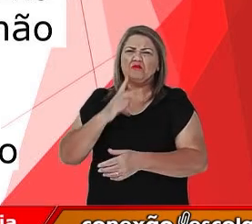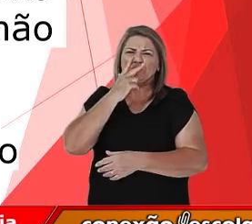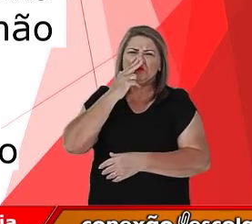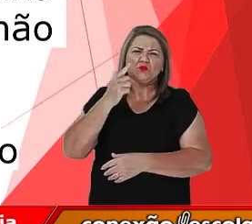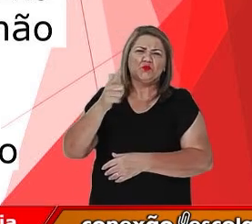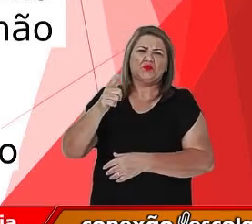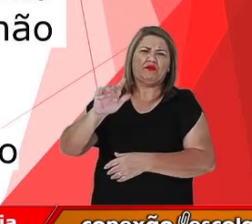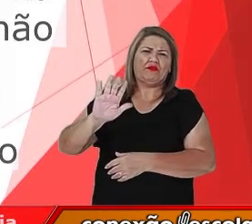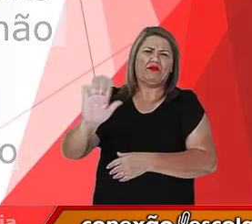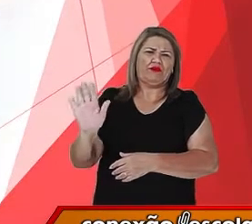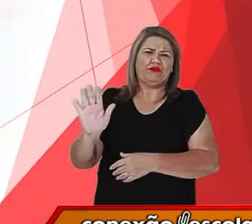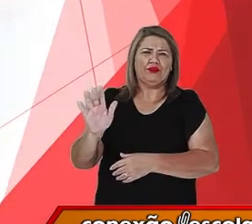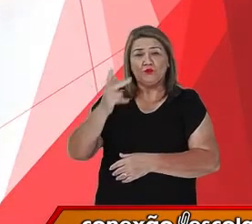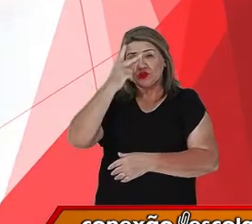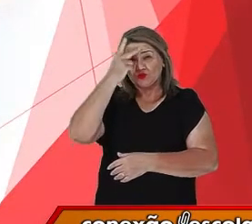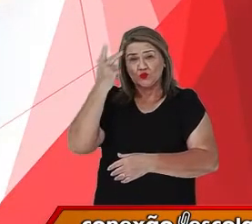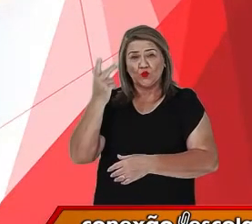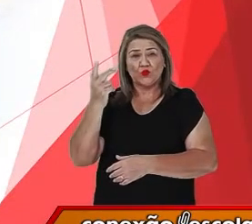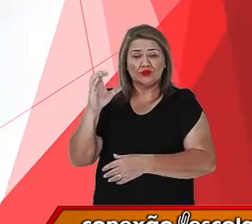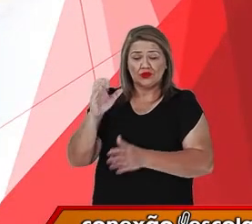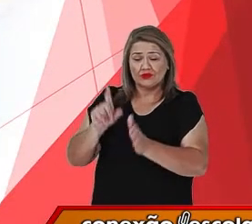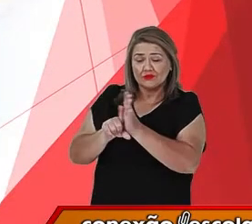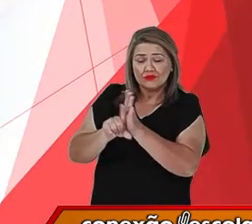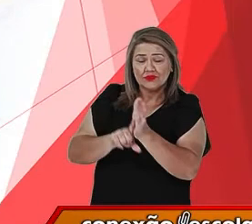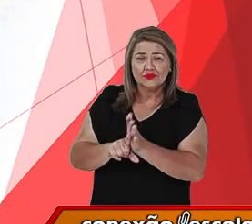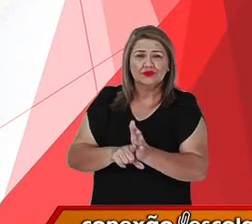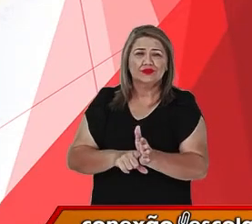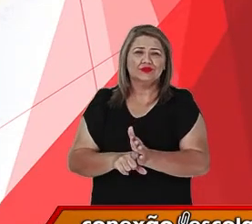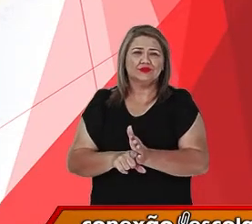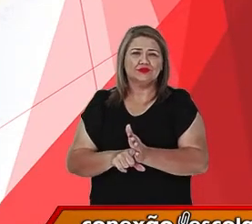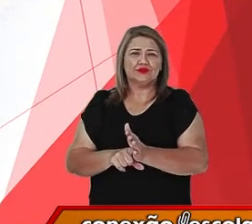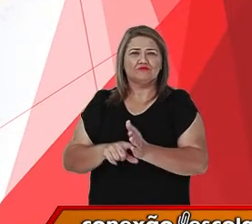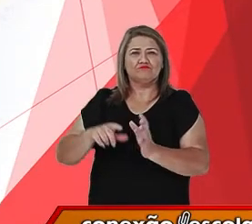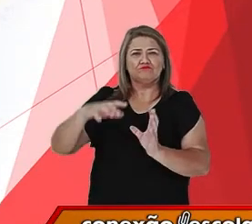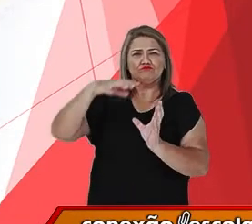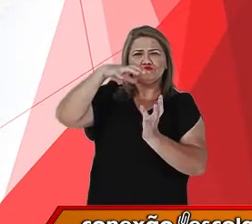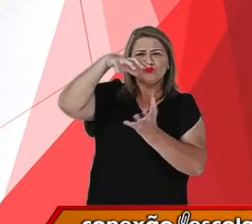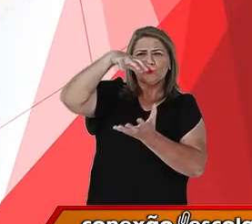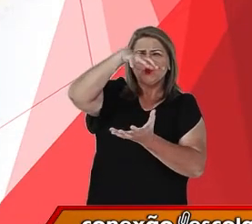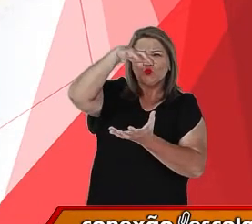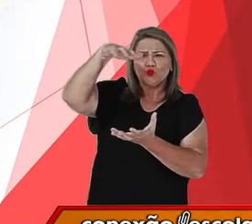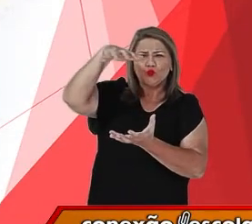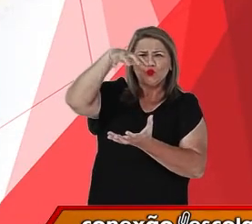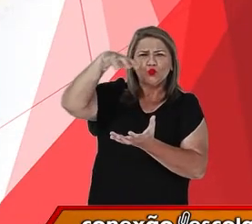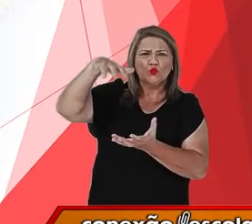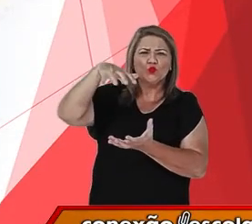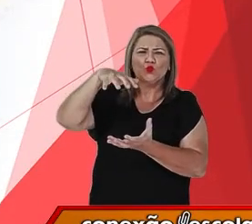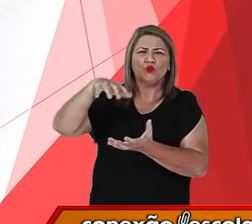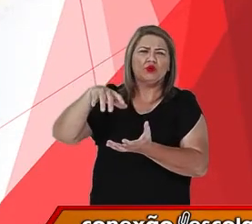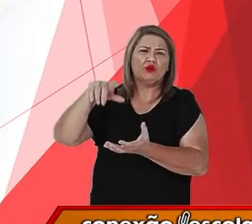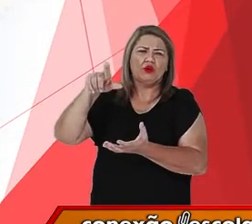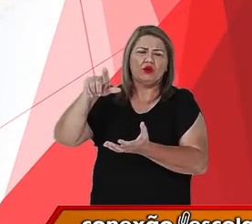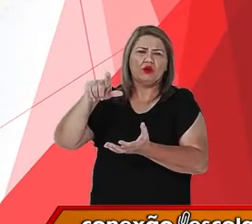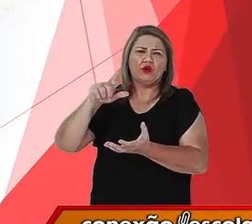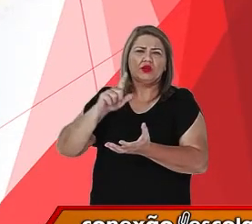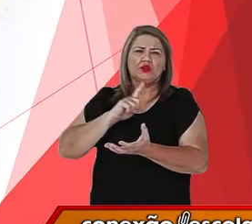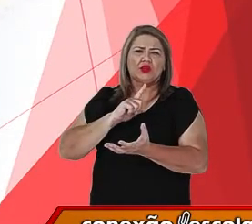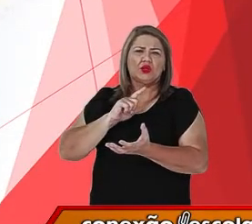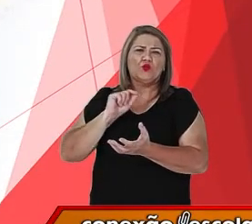algumas pessoas que se dedicam a estudar os oceanos, não consideram o Oceano Ártico